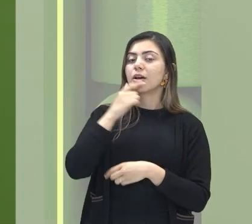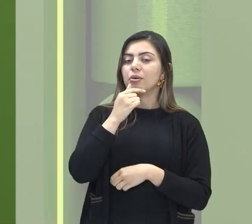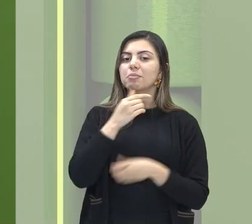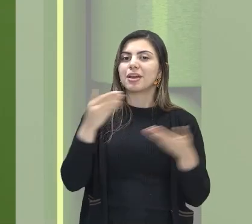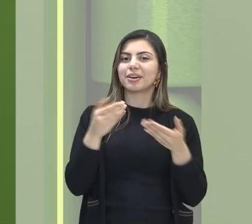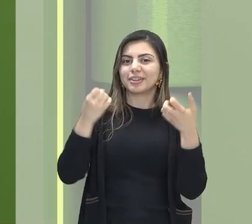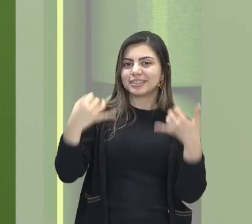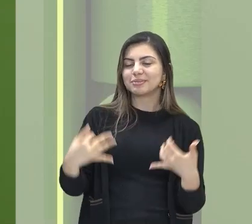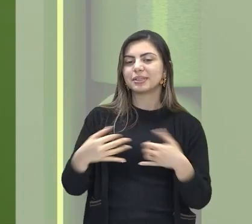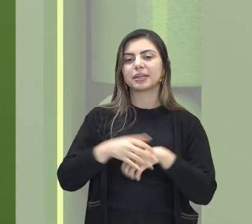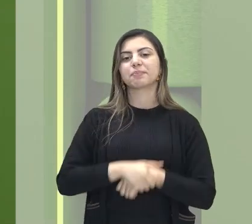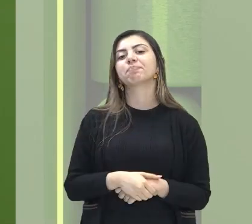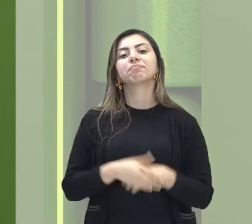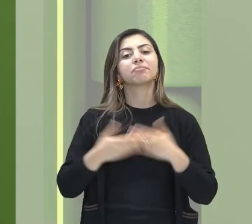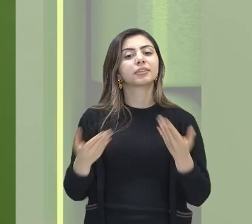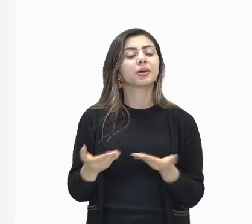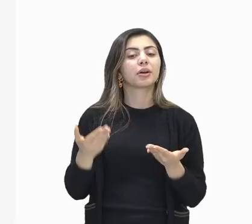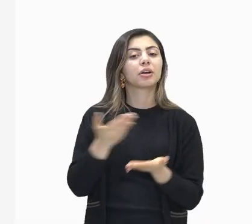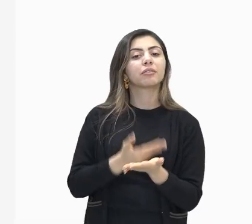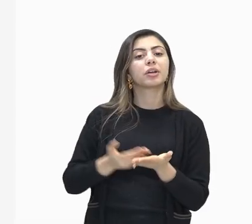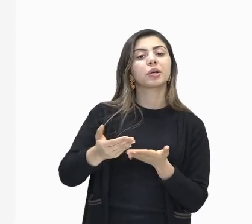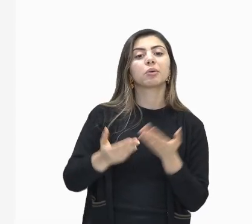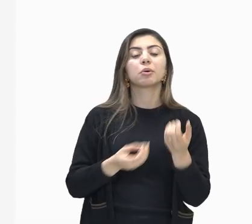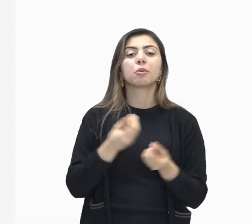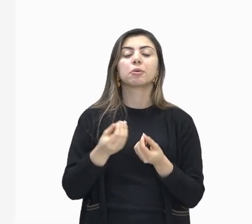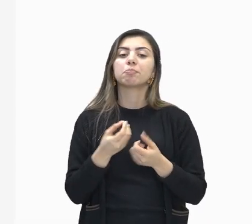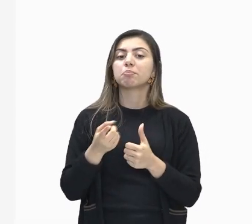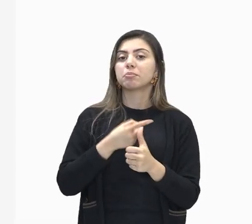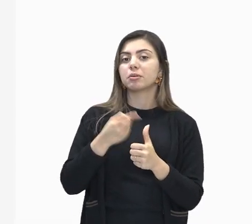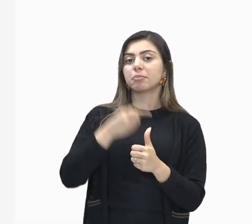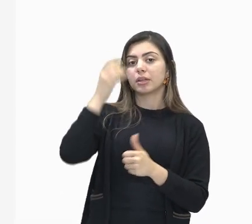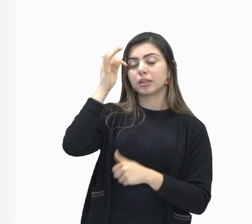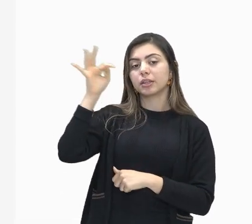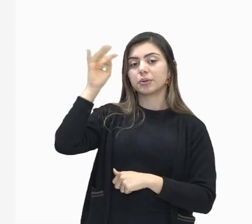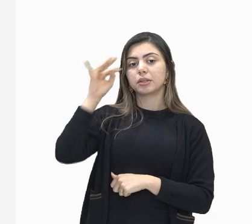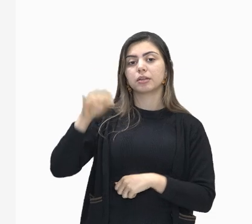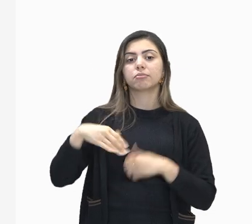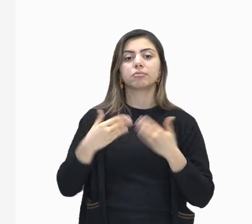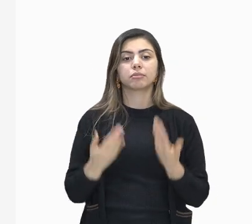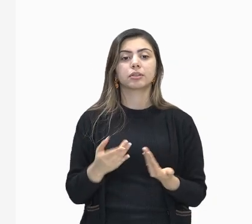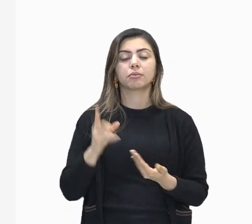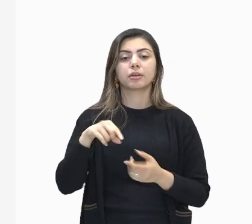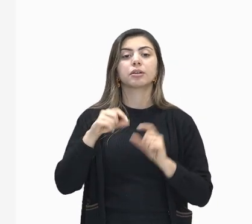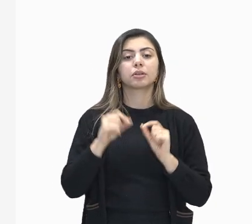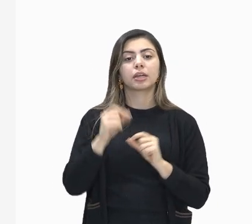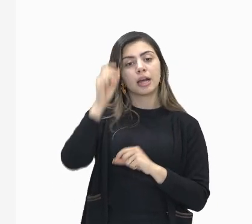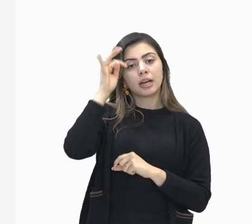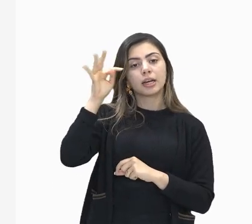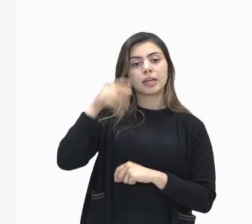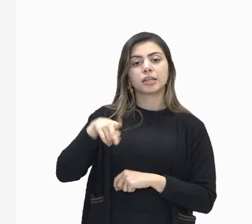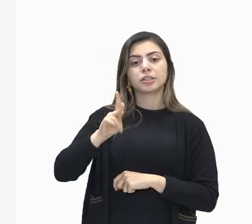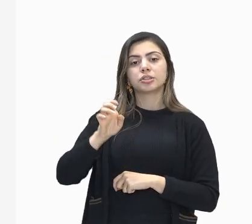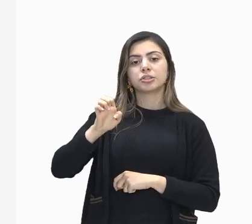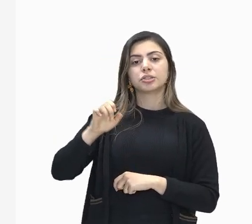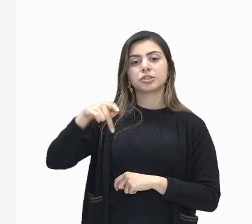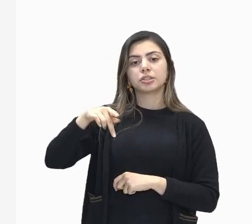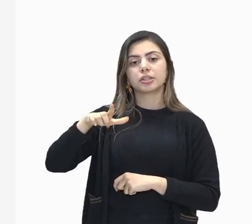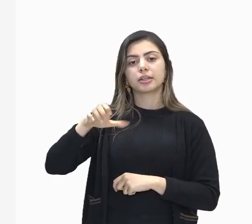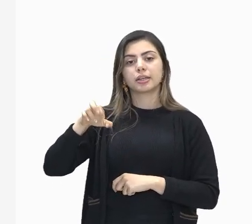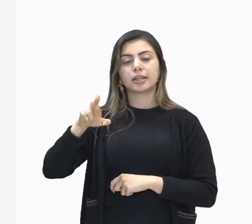falar agora. Então vamos começar com a primeira lei. Primeira lei de Kepler, também conhecida como lei